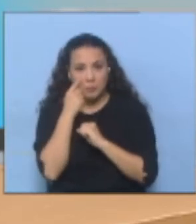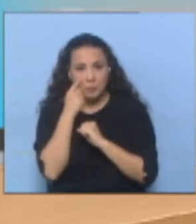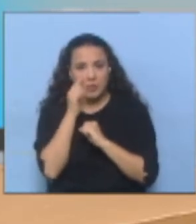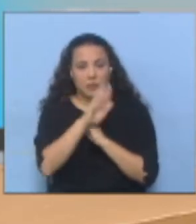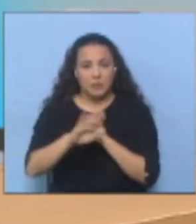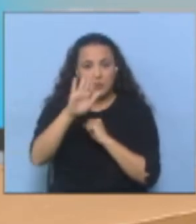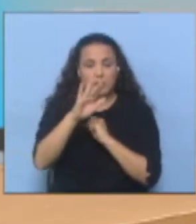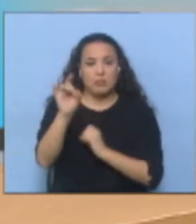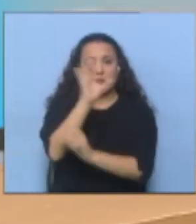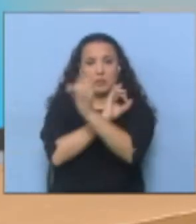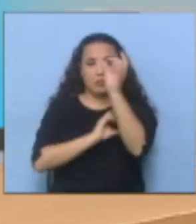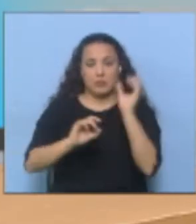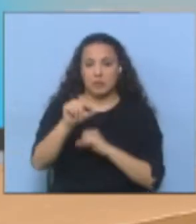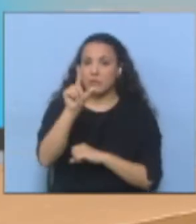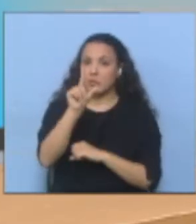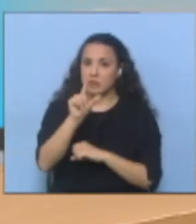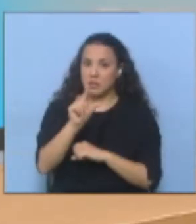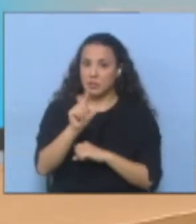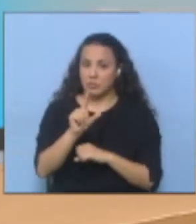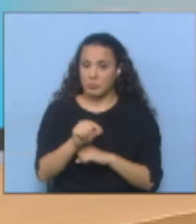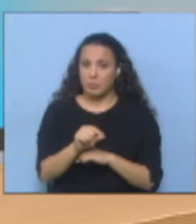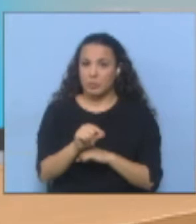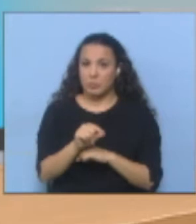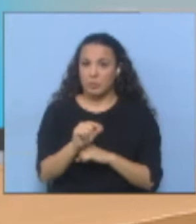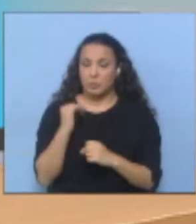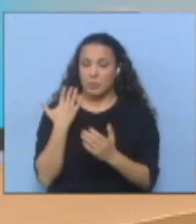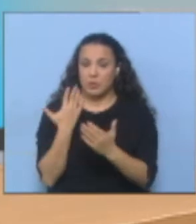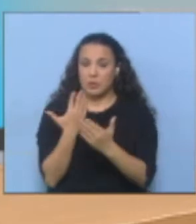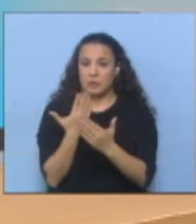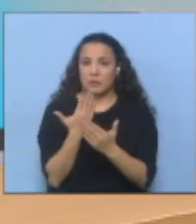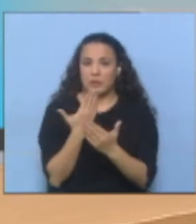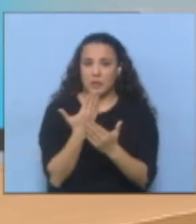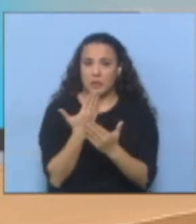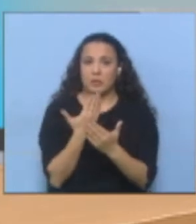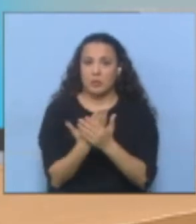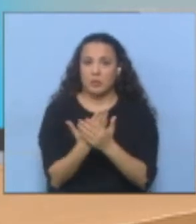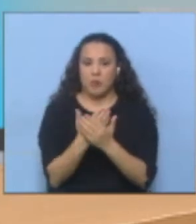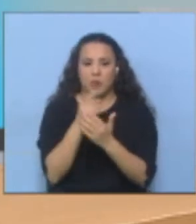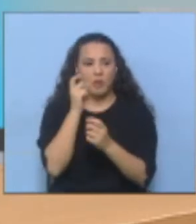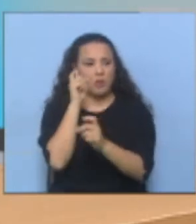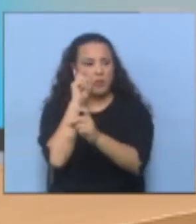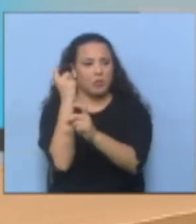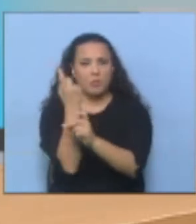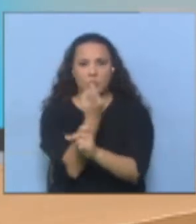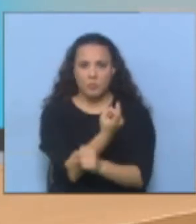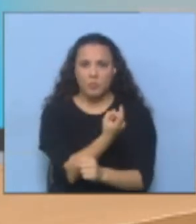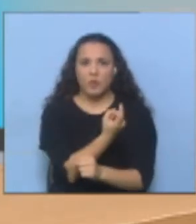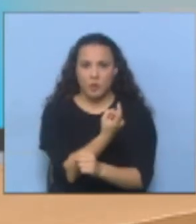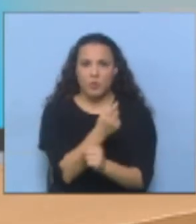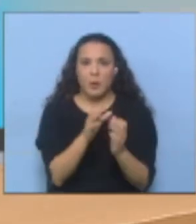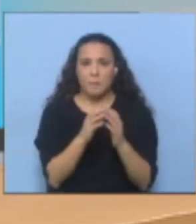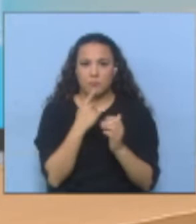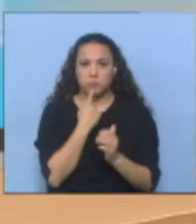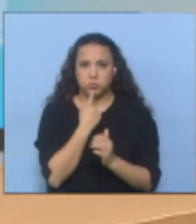e é um evento que nos apraz registar que já tem atualmente uma grande procura por parte de